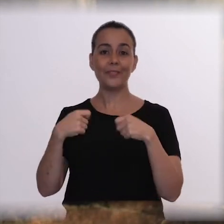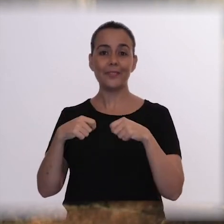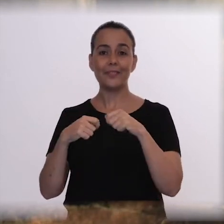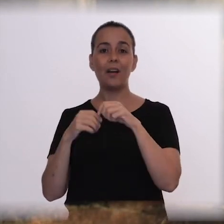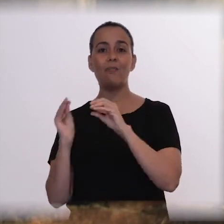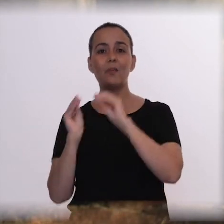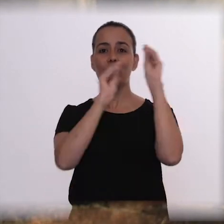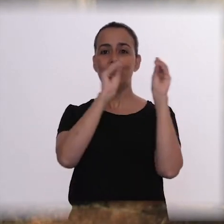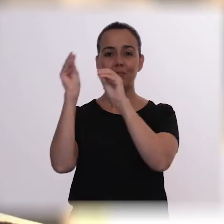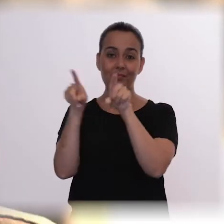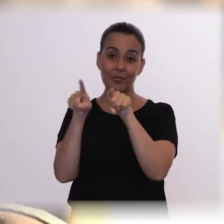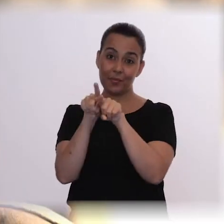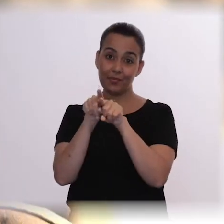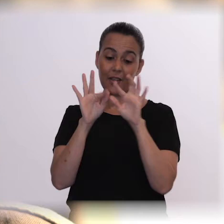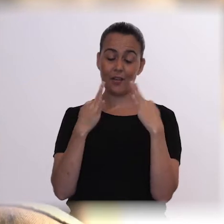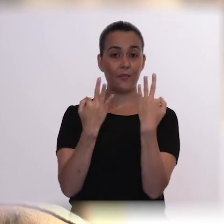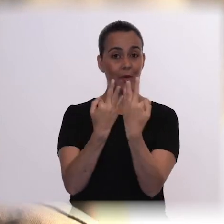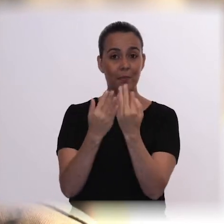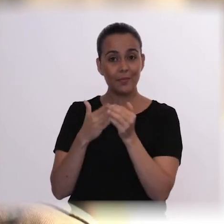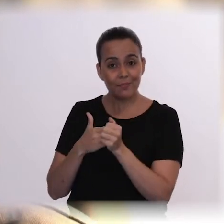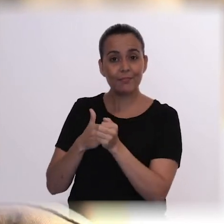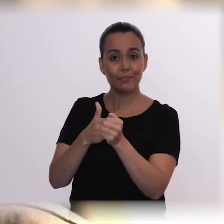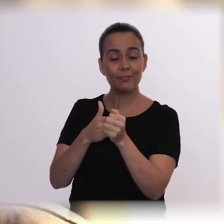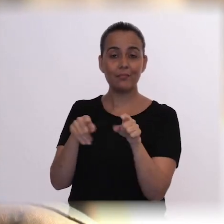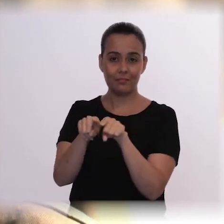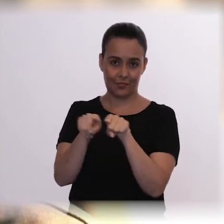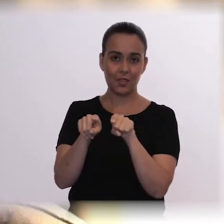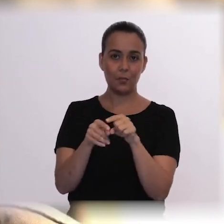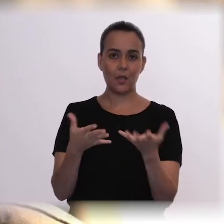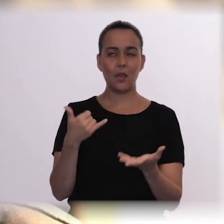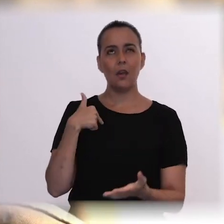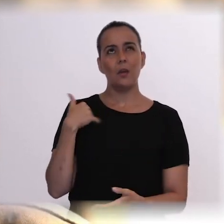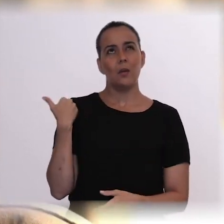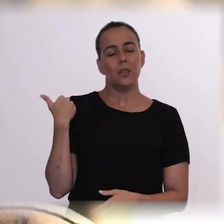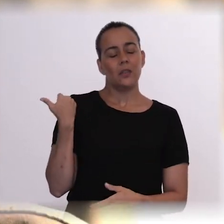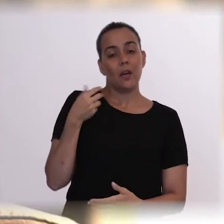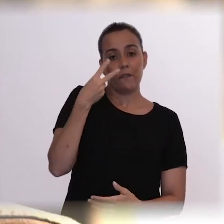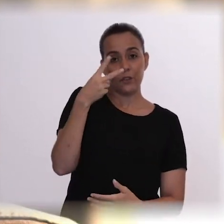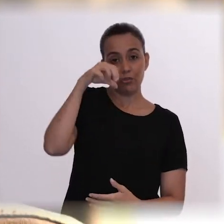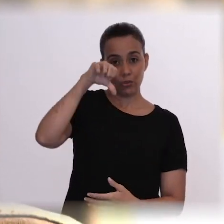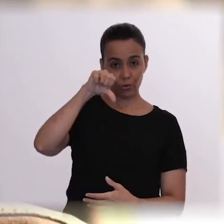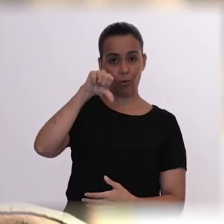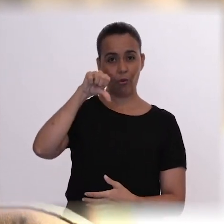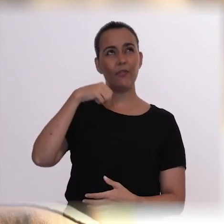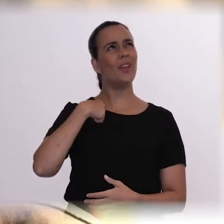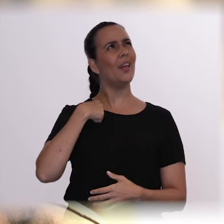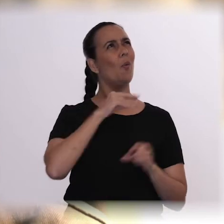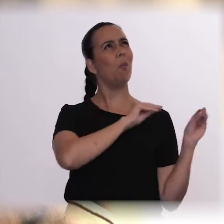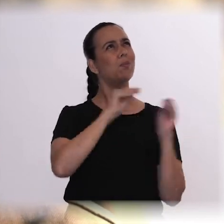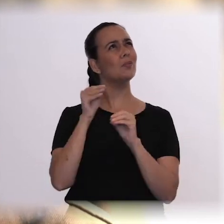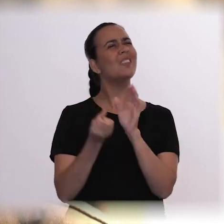família seguia, né? 29 anos e eu parei de contar com 22 mudanças.